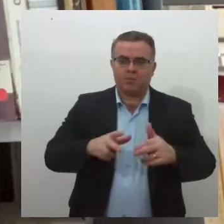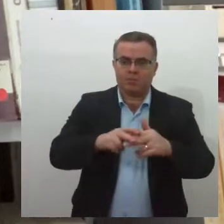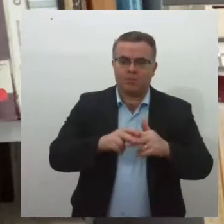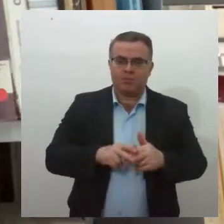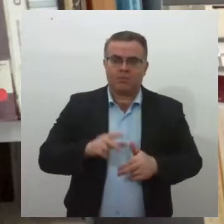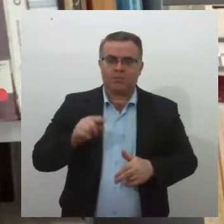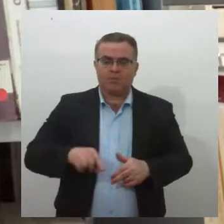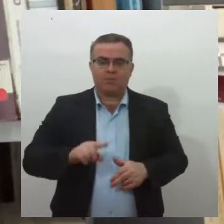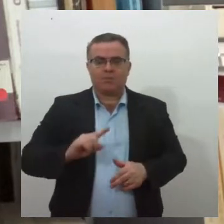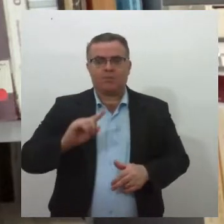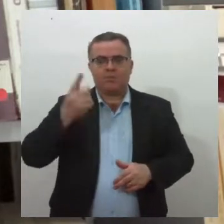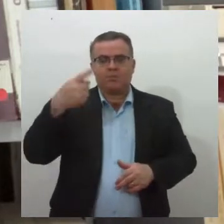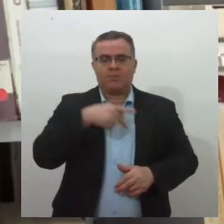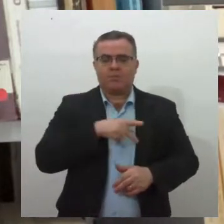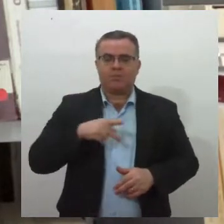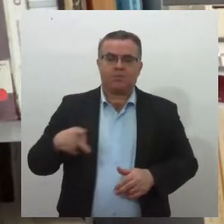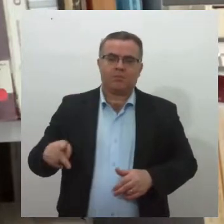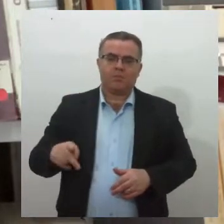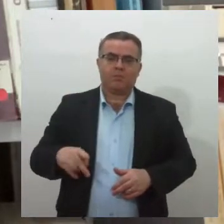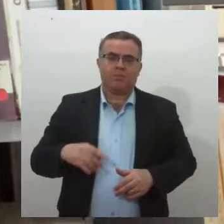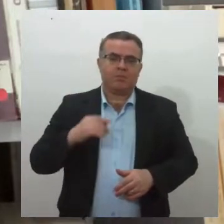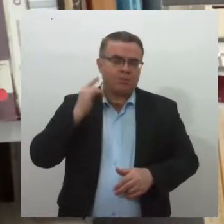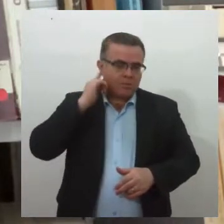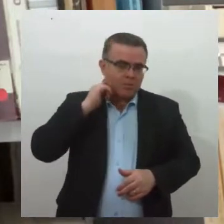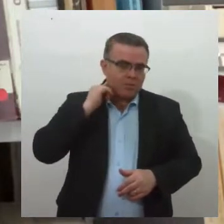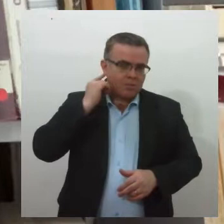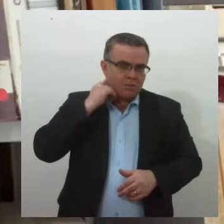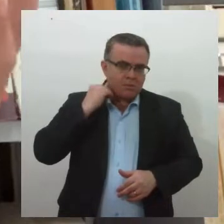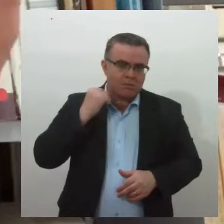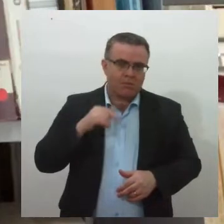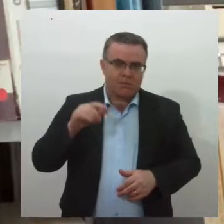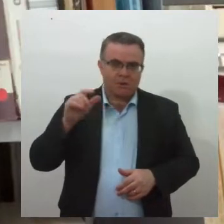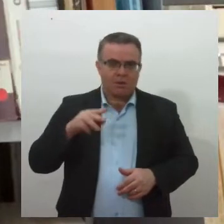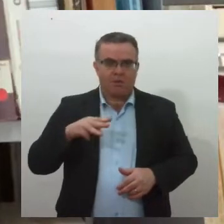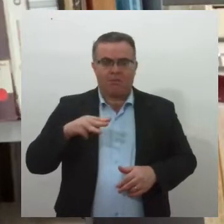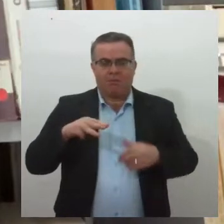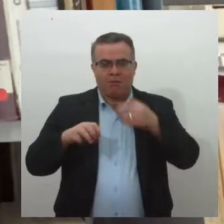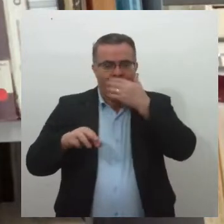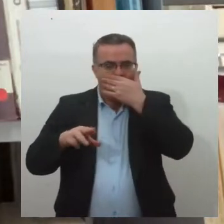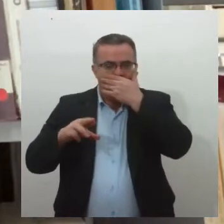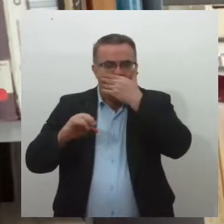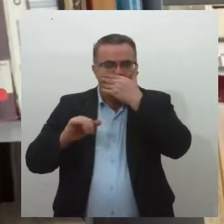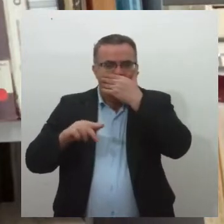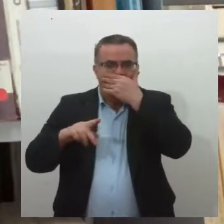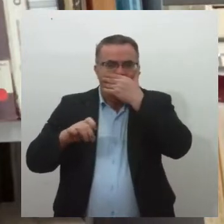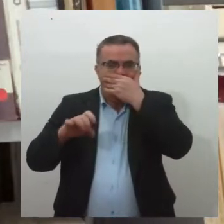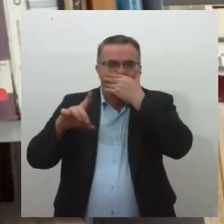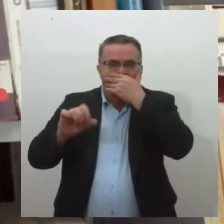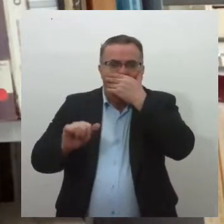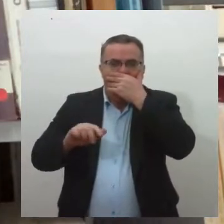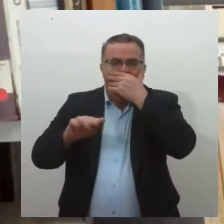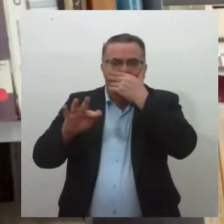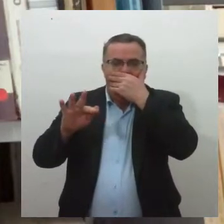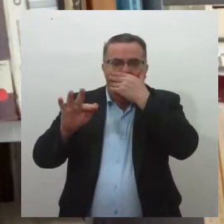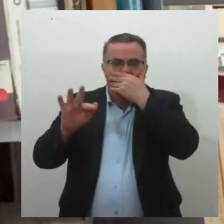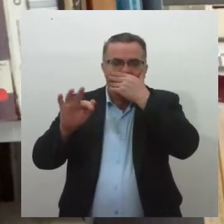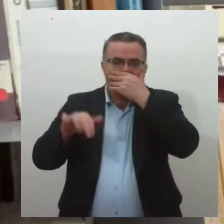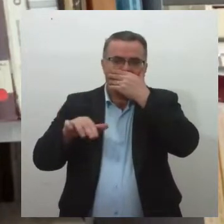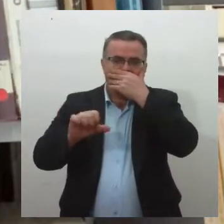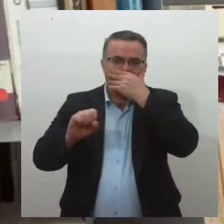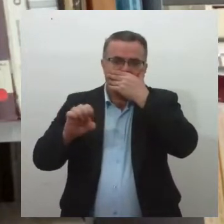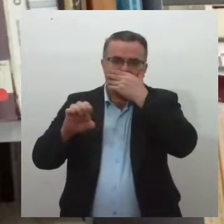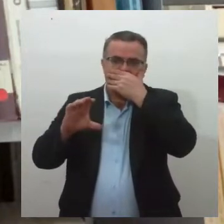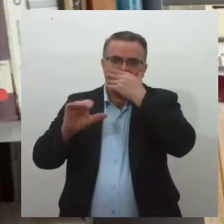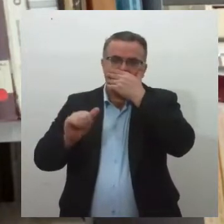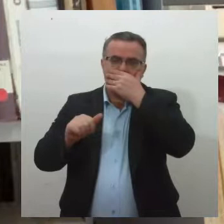primeiro presidente republicano, Marechal Deodoro da Fonseca, institui agora no estado